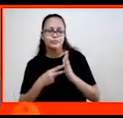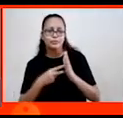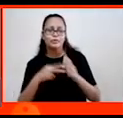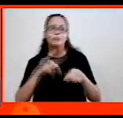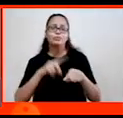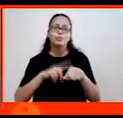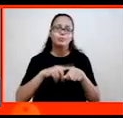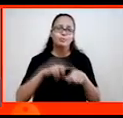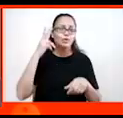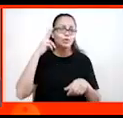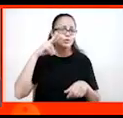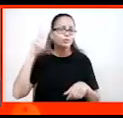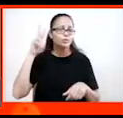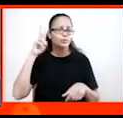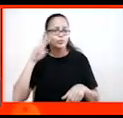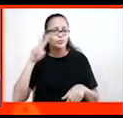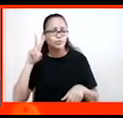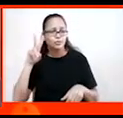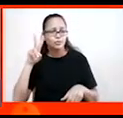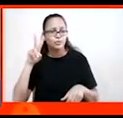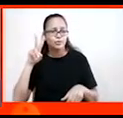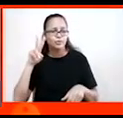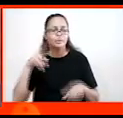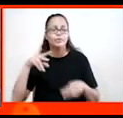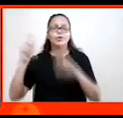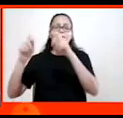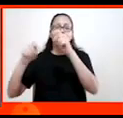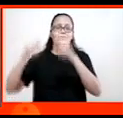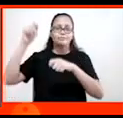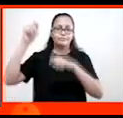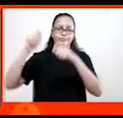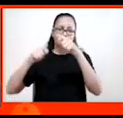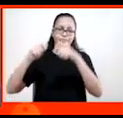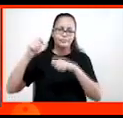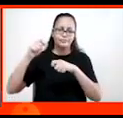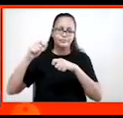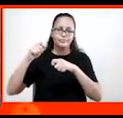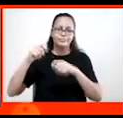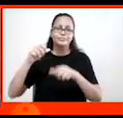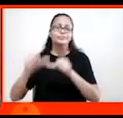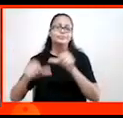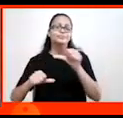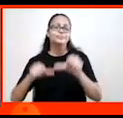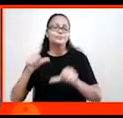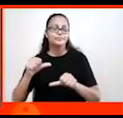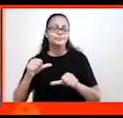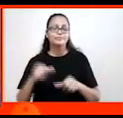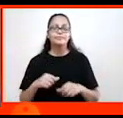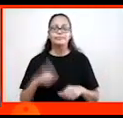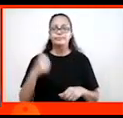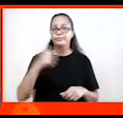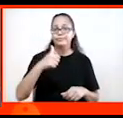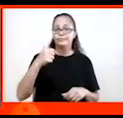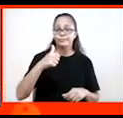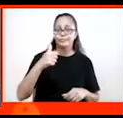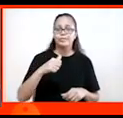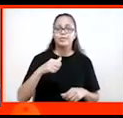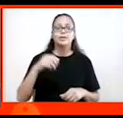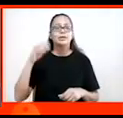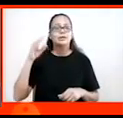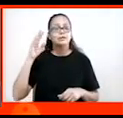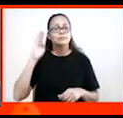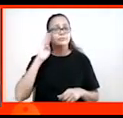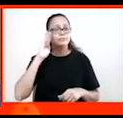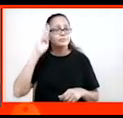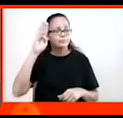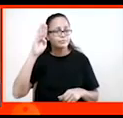momento histórico foi denominado Revolução Industrial, né? Temos aí então a primeira Revolução Industrial, principal tecnologia, né,